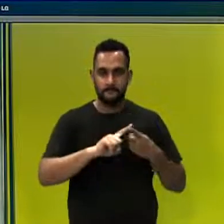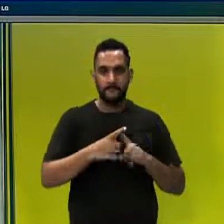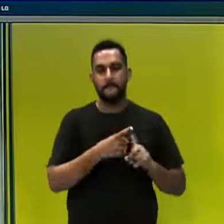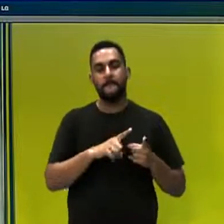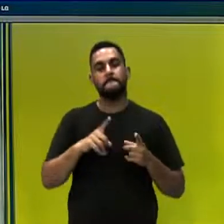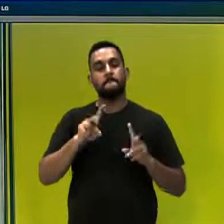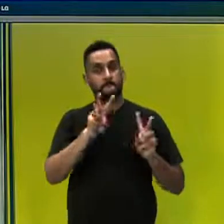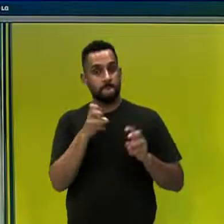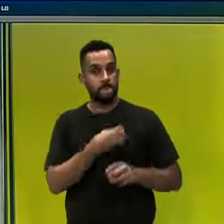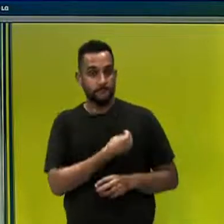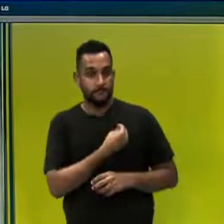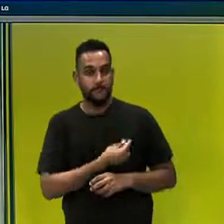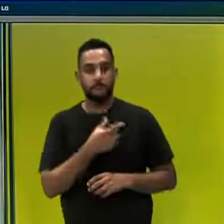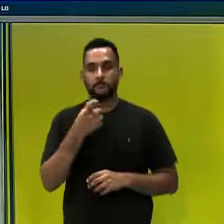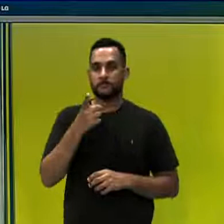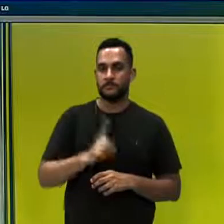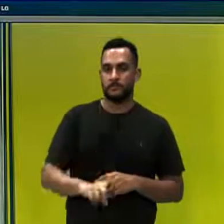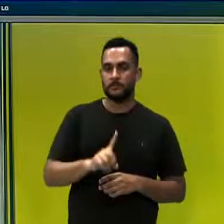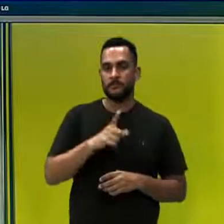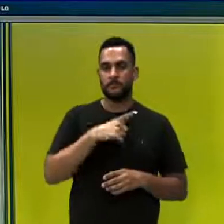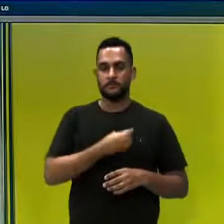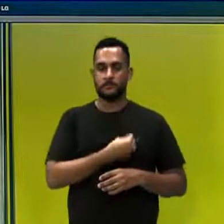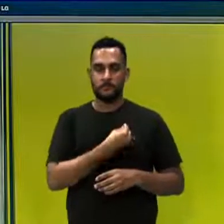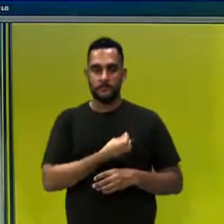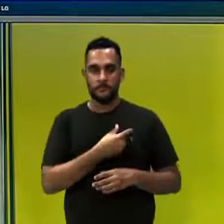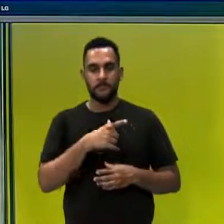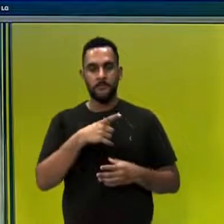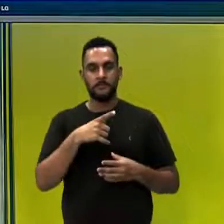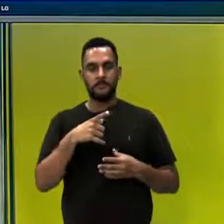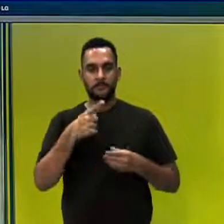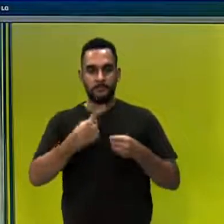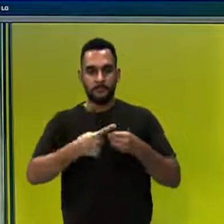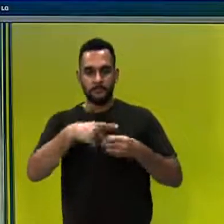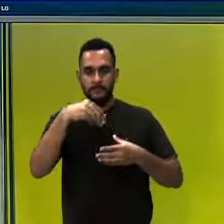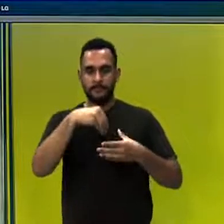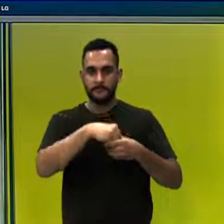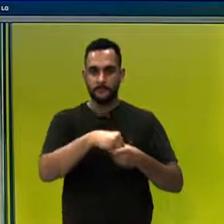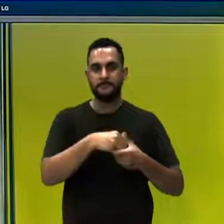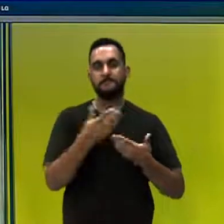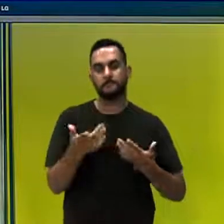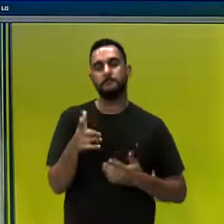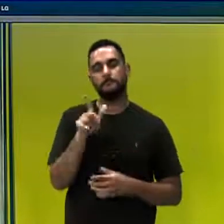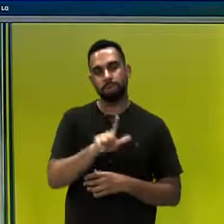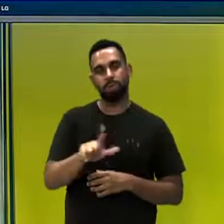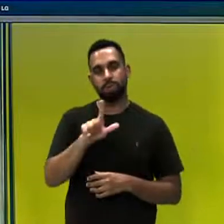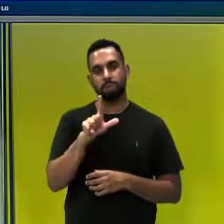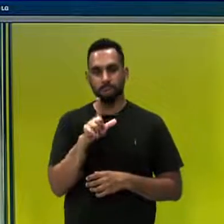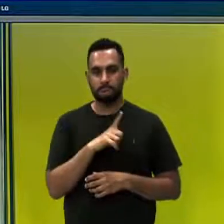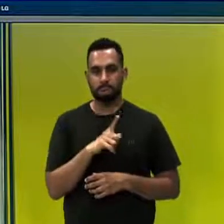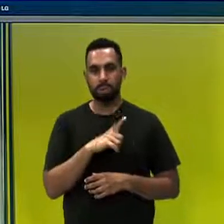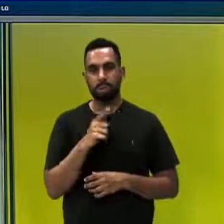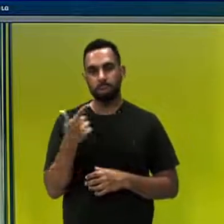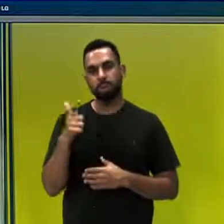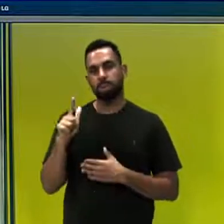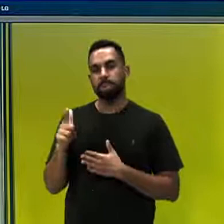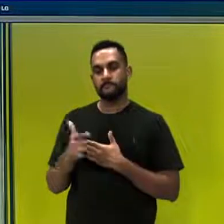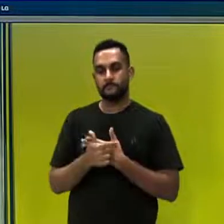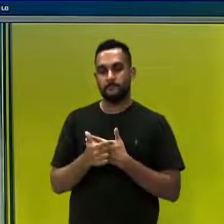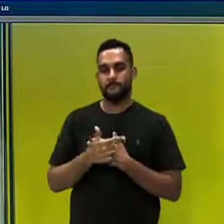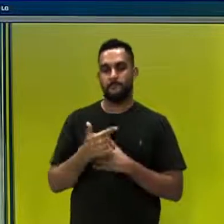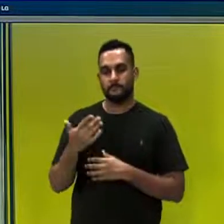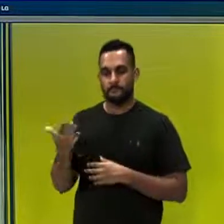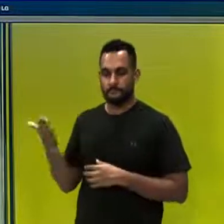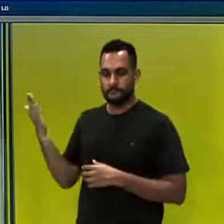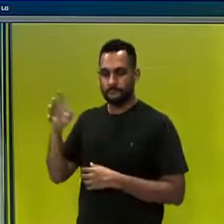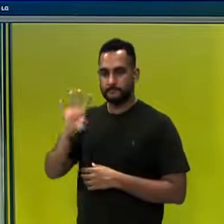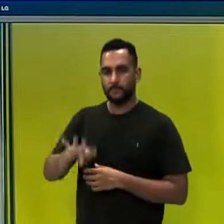vida e sobre os direitos dentro dessa cidade. Bem, claro que a gente vai ver outras funções, então aqui eu trouxe um quadro com